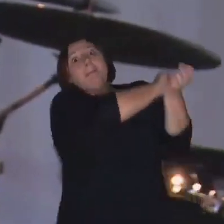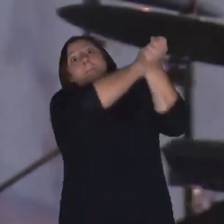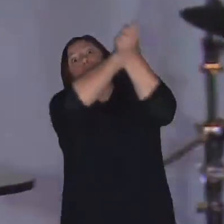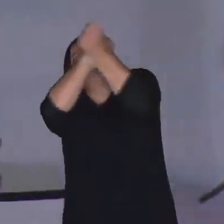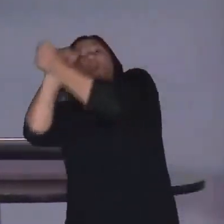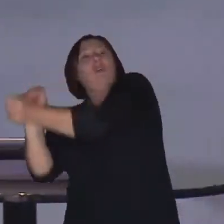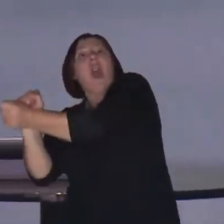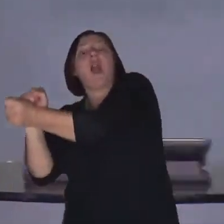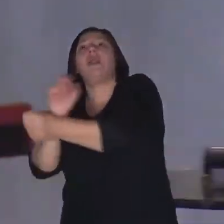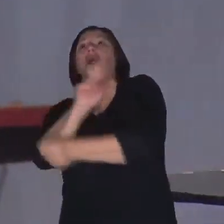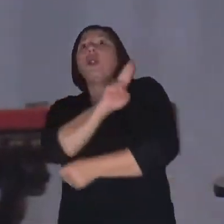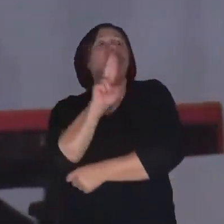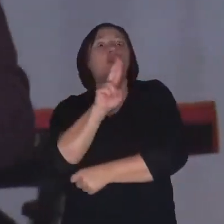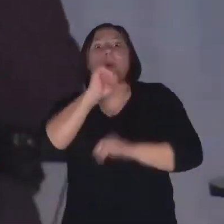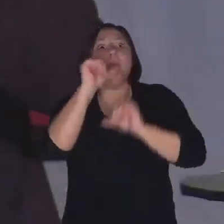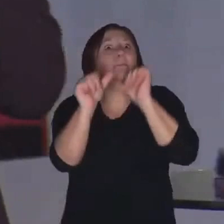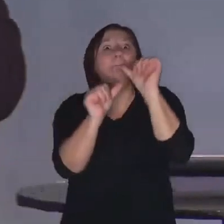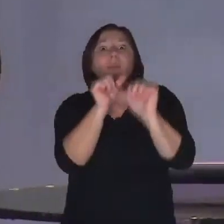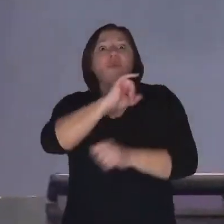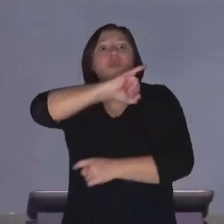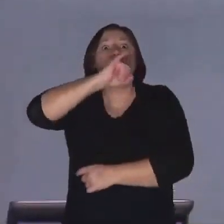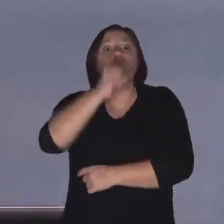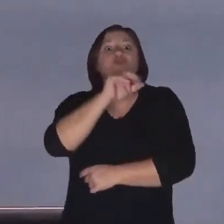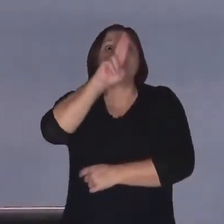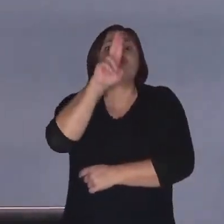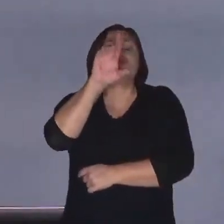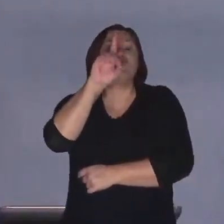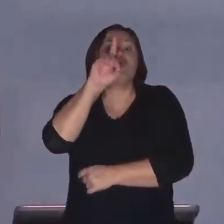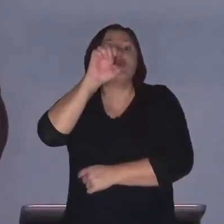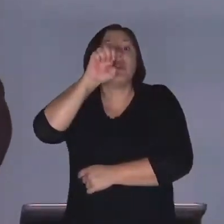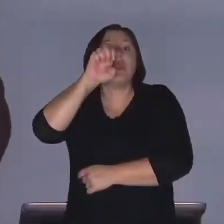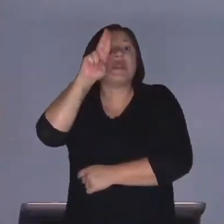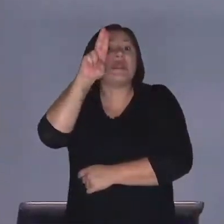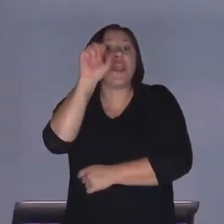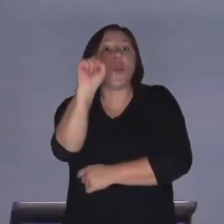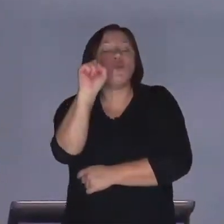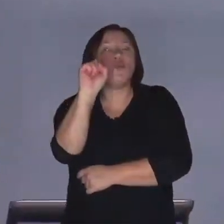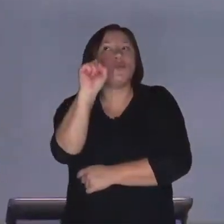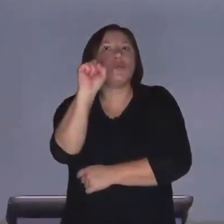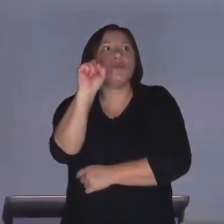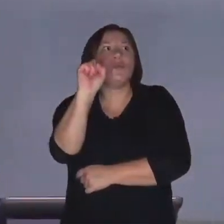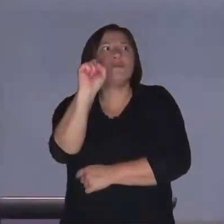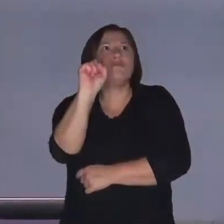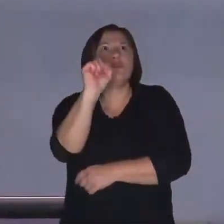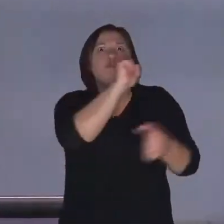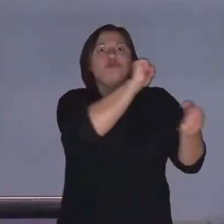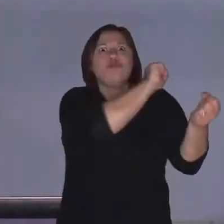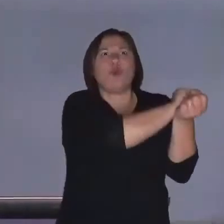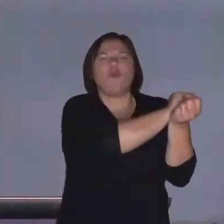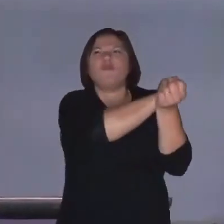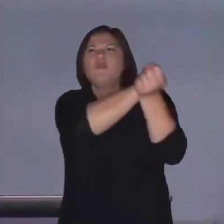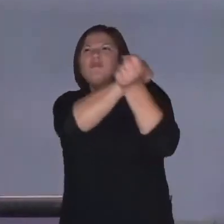Então todos aqueles que voltaram como judeus, era como se estivesse carimbado na testa: Deus trouxe eles de volta.